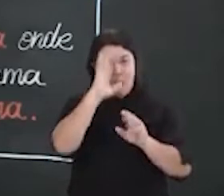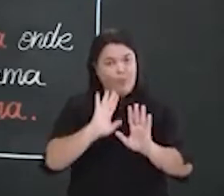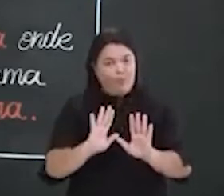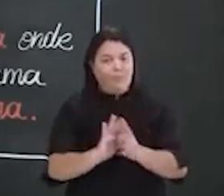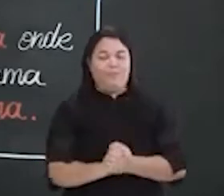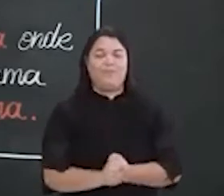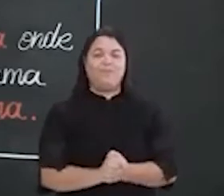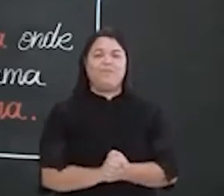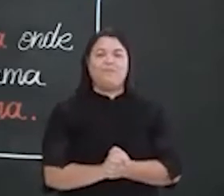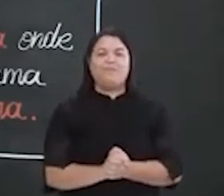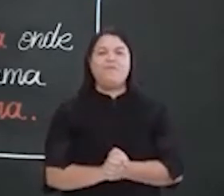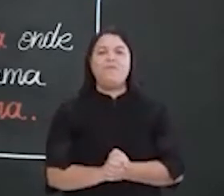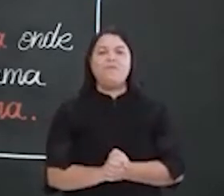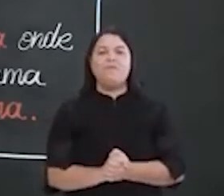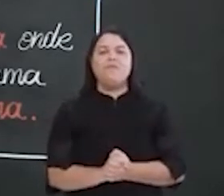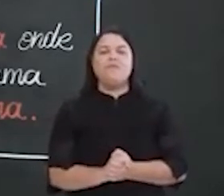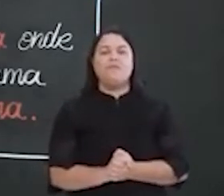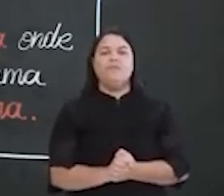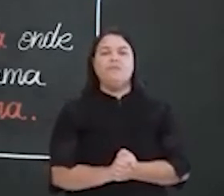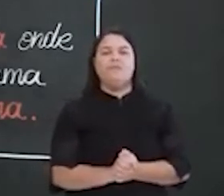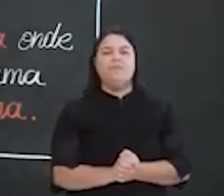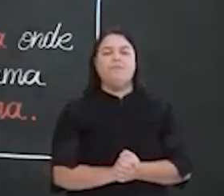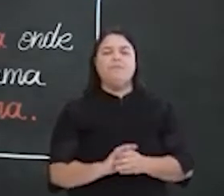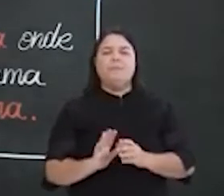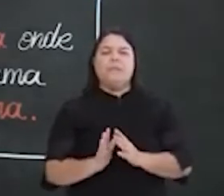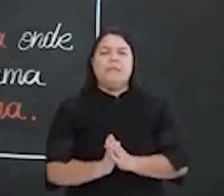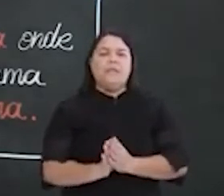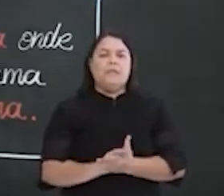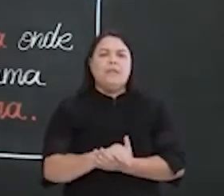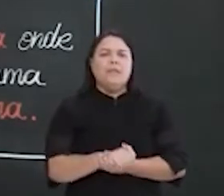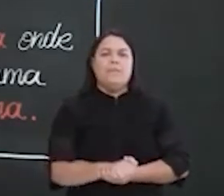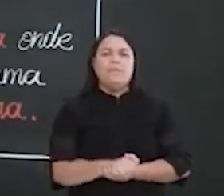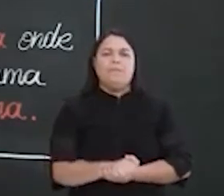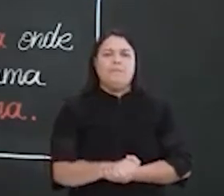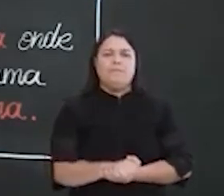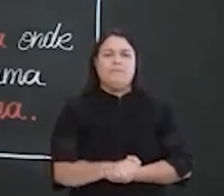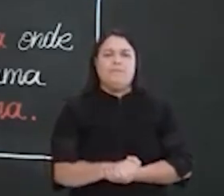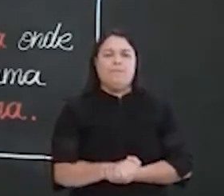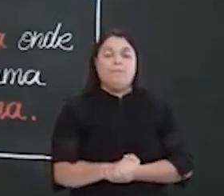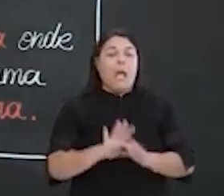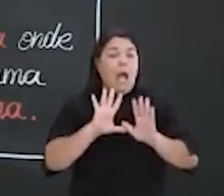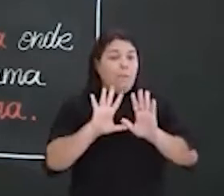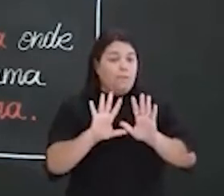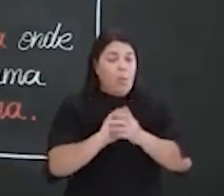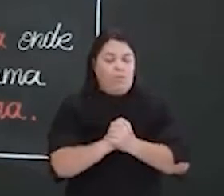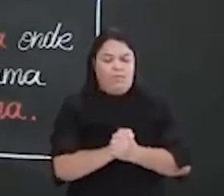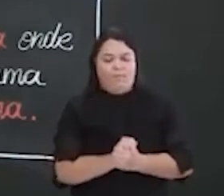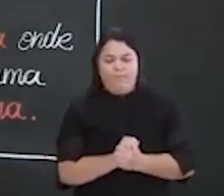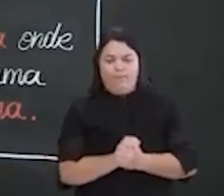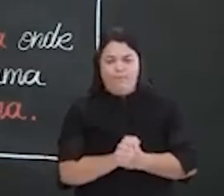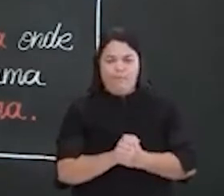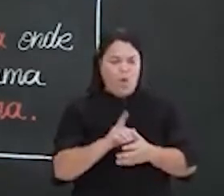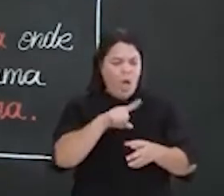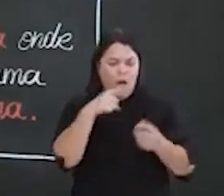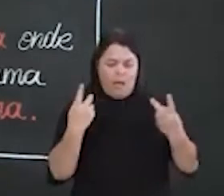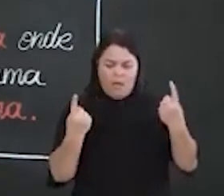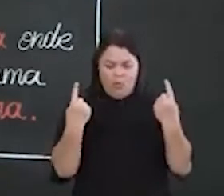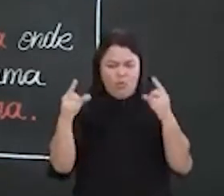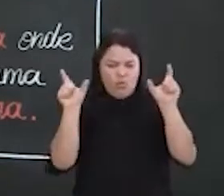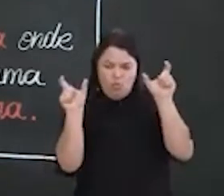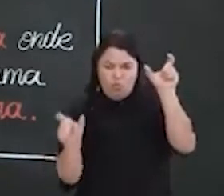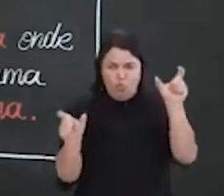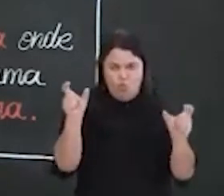Guarda isso. Bom, e quando eu quero comparar um elemento com todos os outros, porque perceba, até aqui eu estou comparando